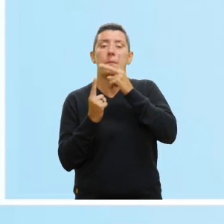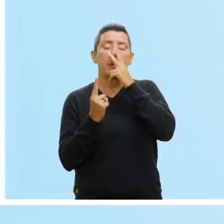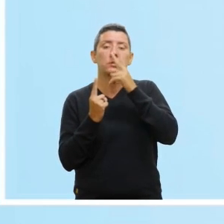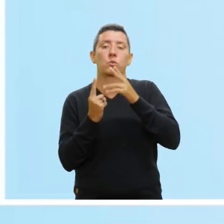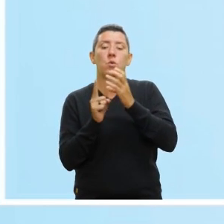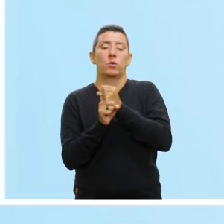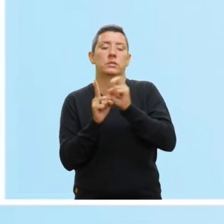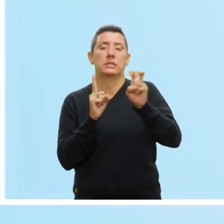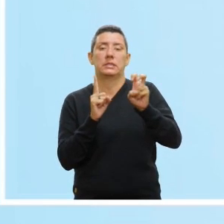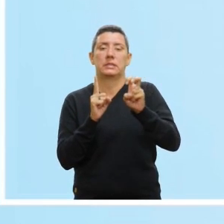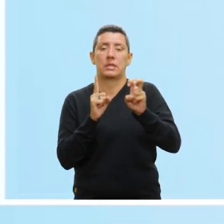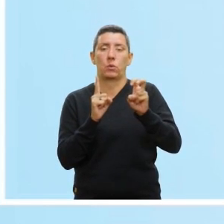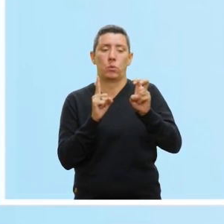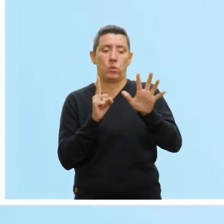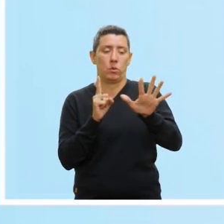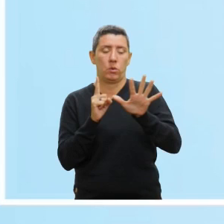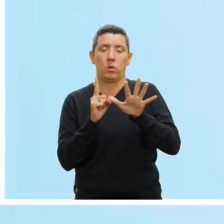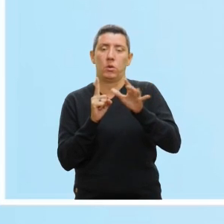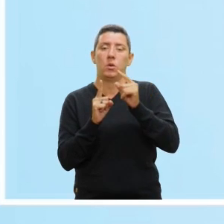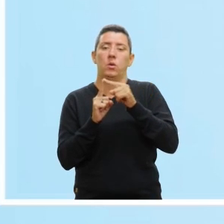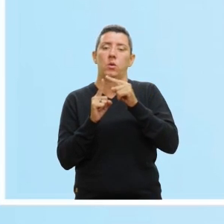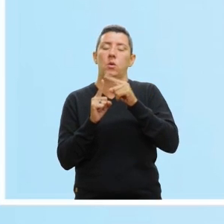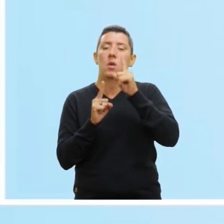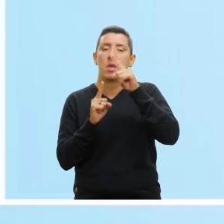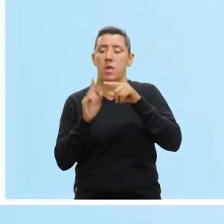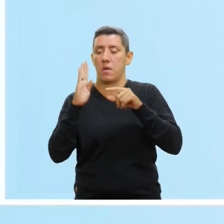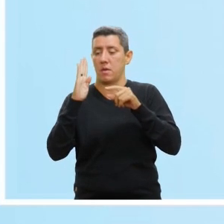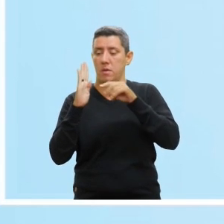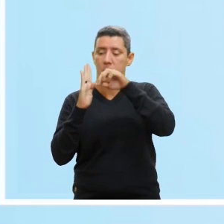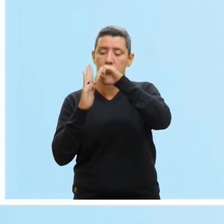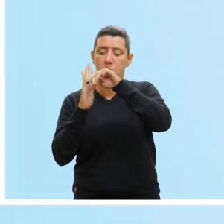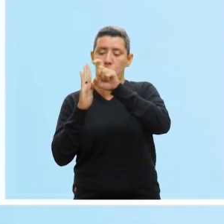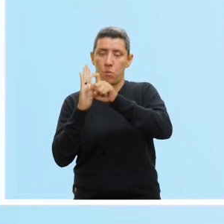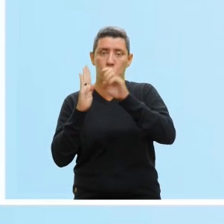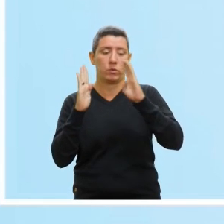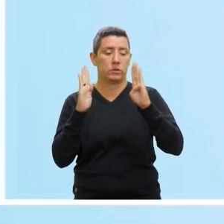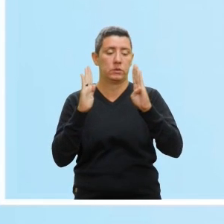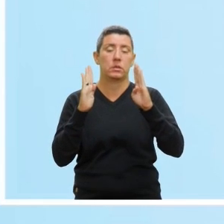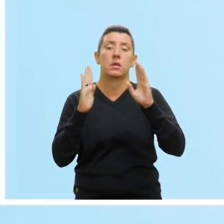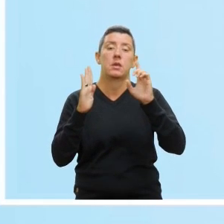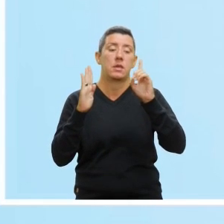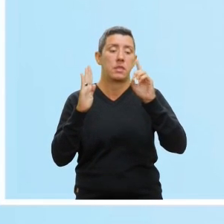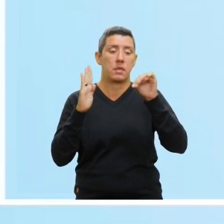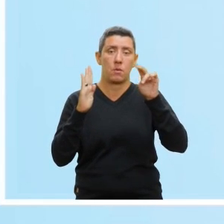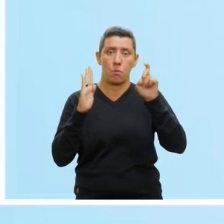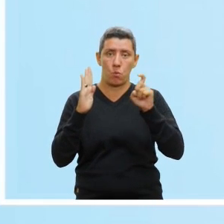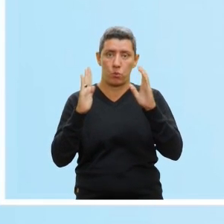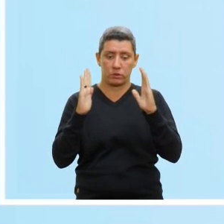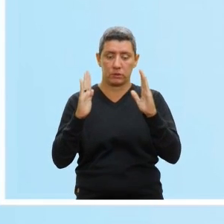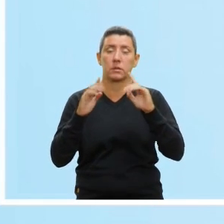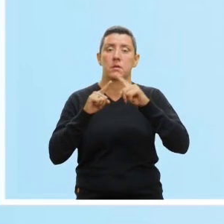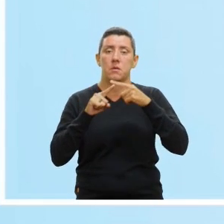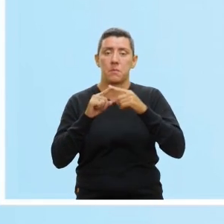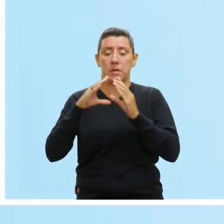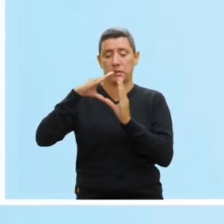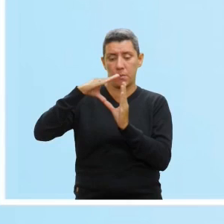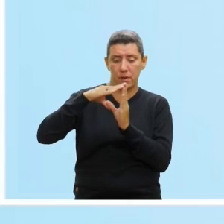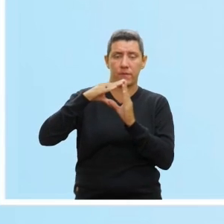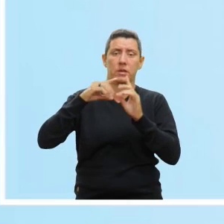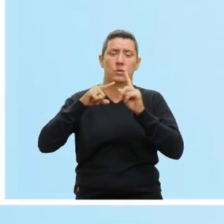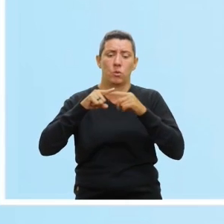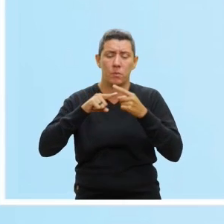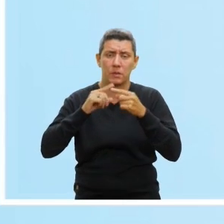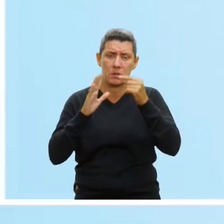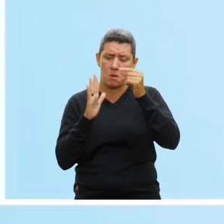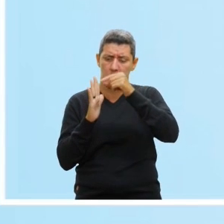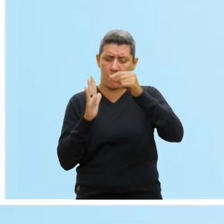DMUX, amplificador, pré-amplificador, canal de supervisão, e tudo isso mantendo a funcionalidade de OTDR, mantendo a funcionalidade